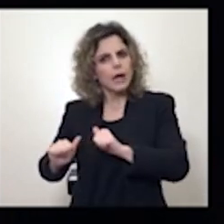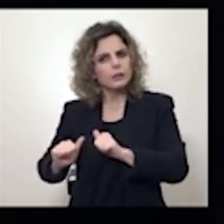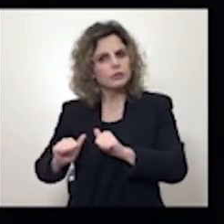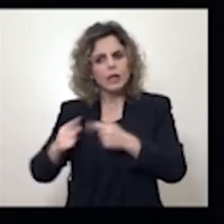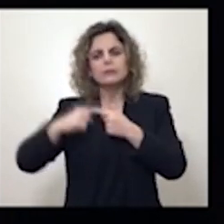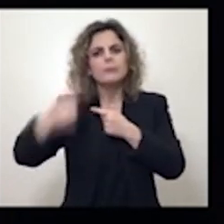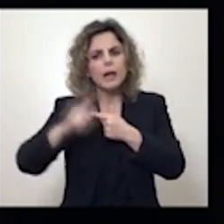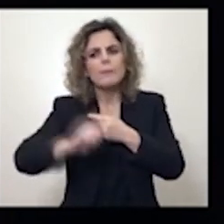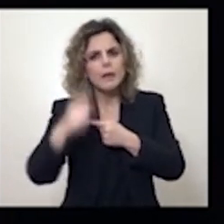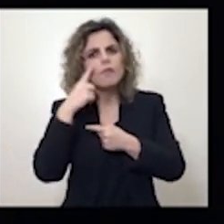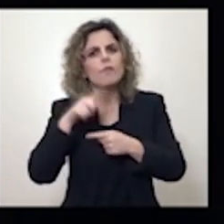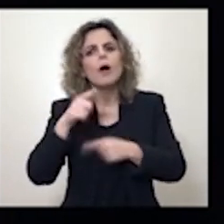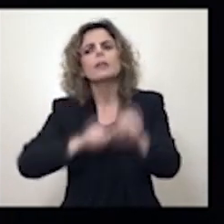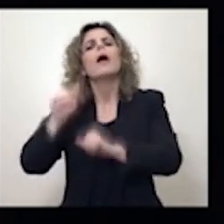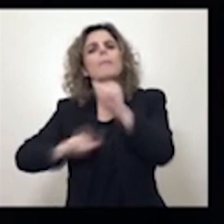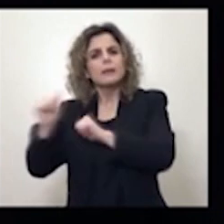ou meses.